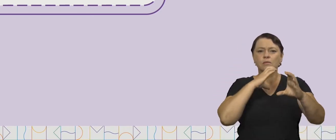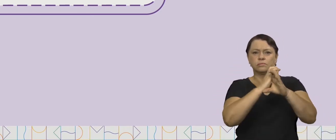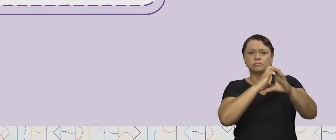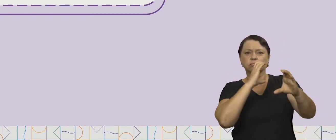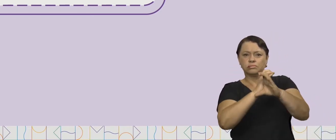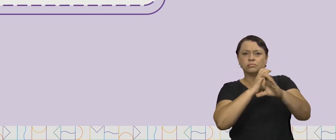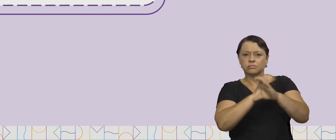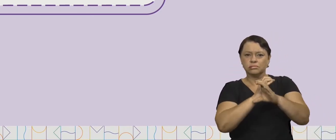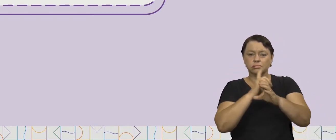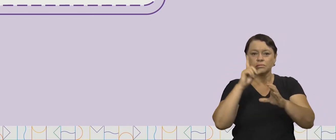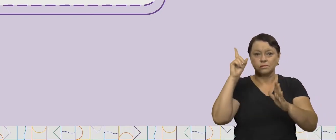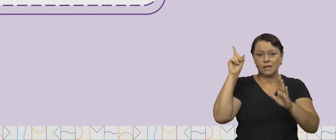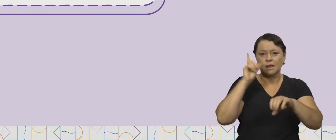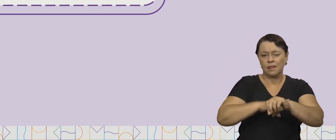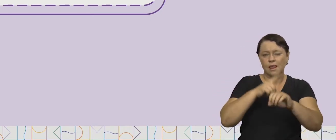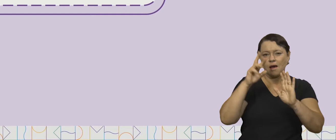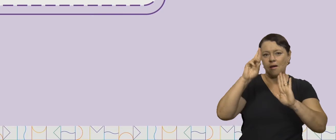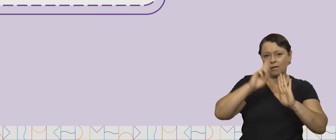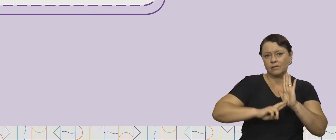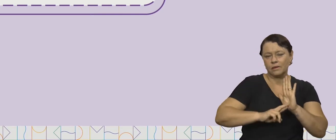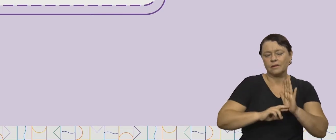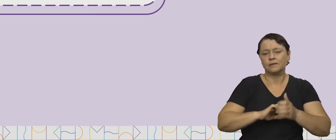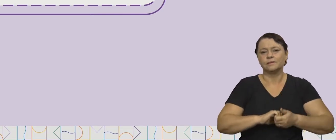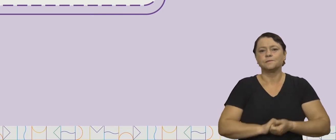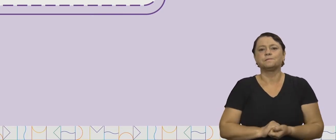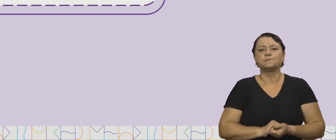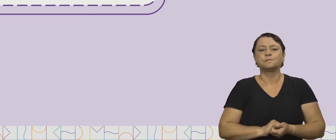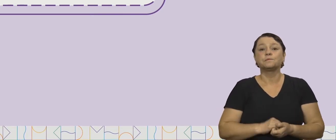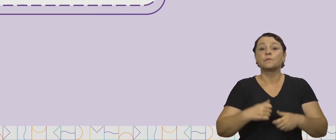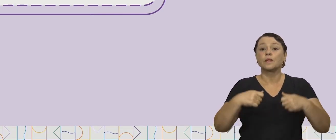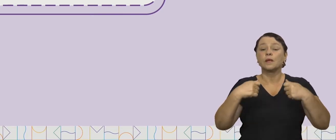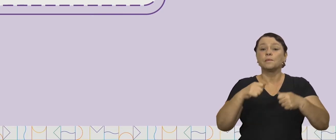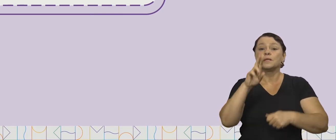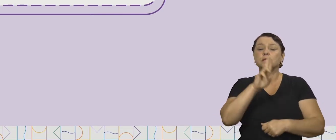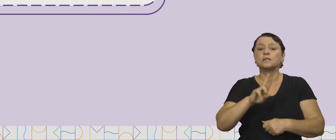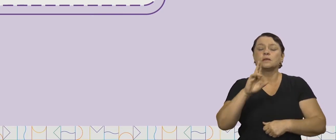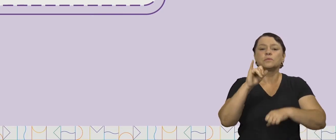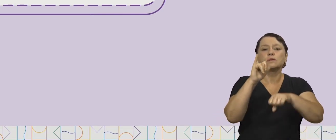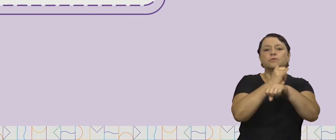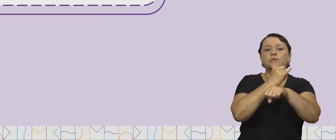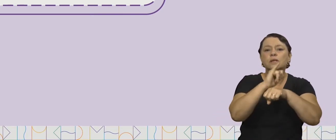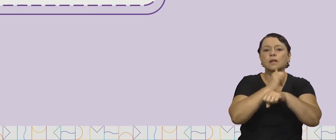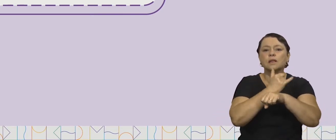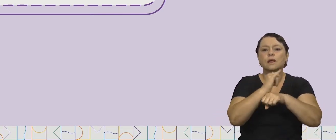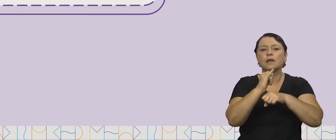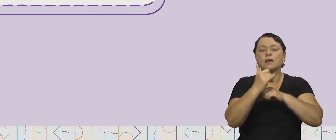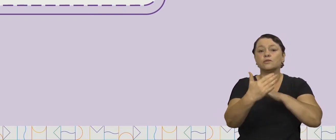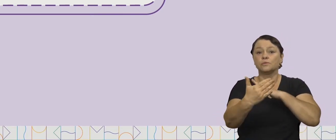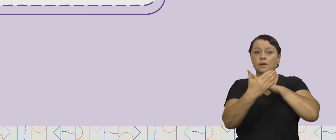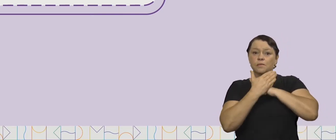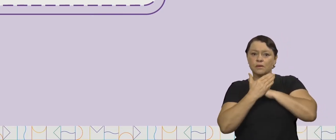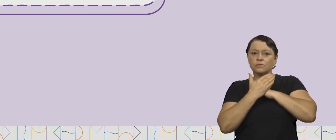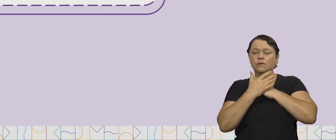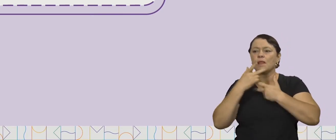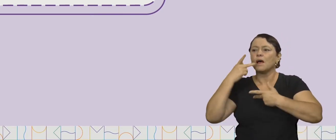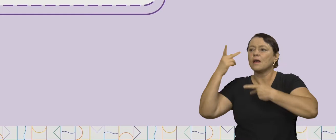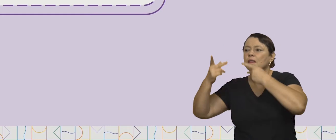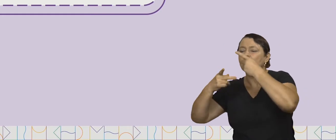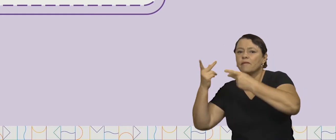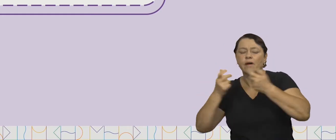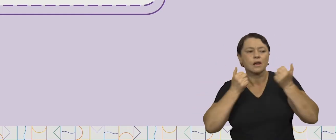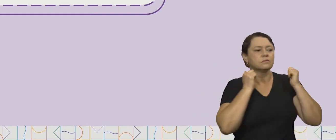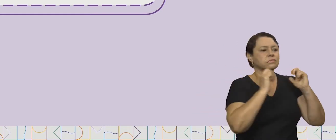comunicação, na hora do nosso relato. O terceiro passo é usarmos recursos para ajudar na fala. Podem ser